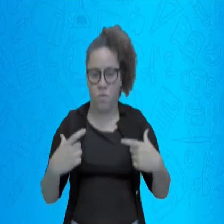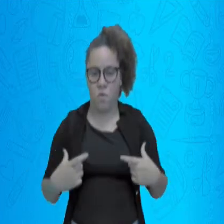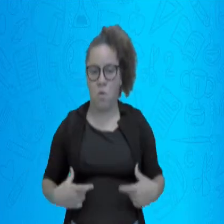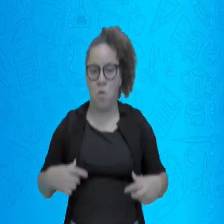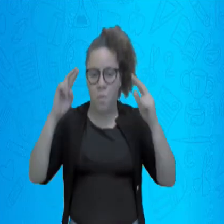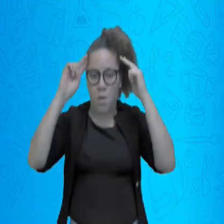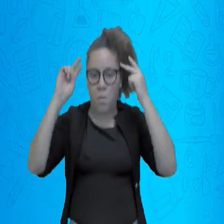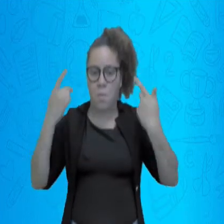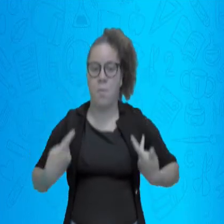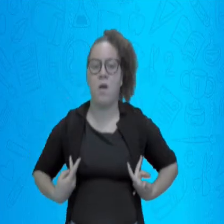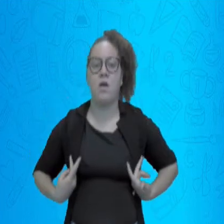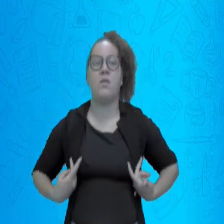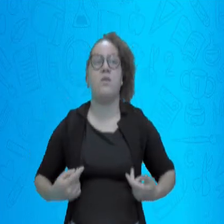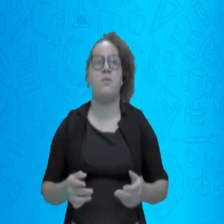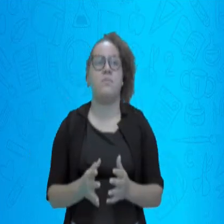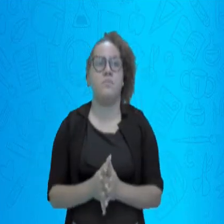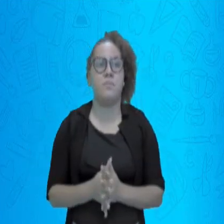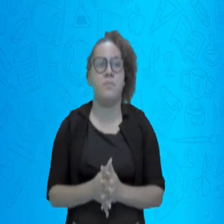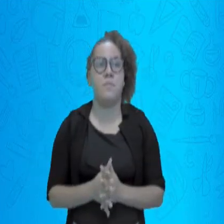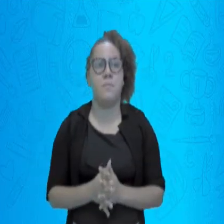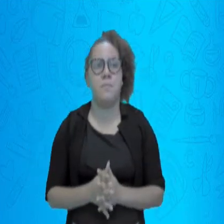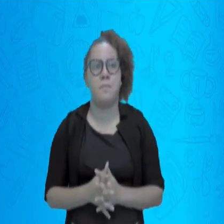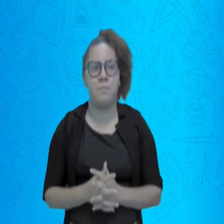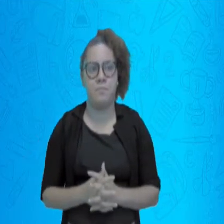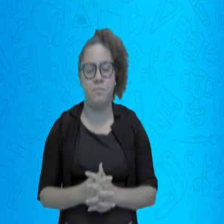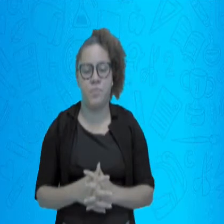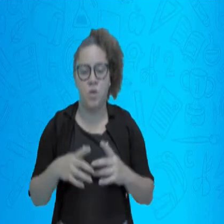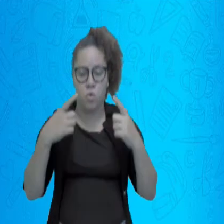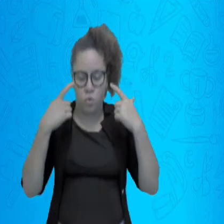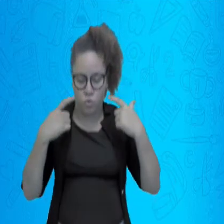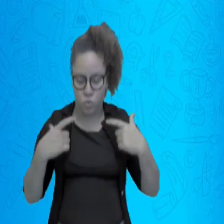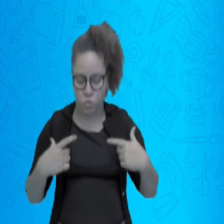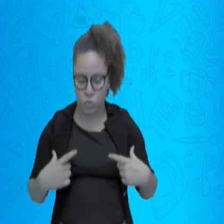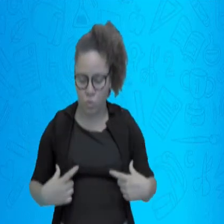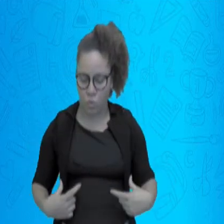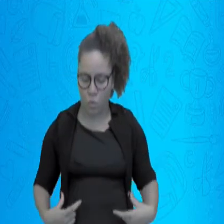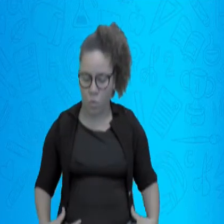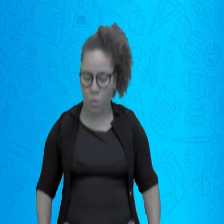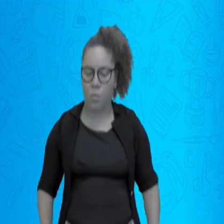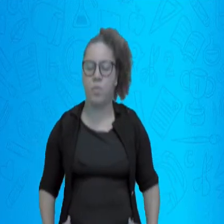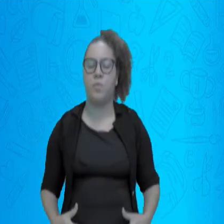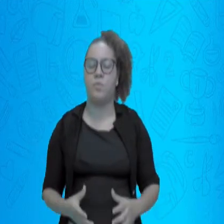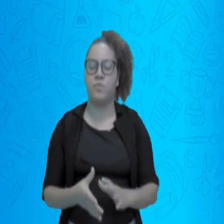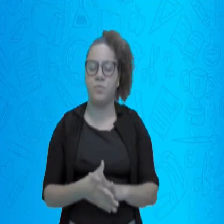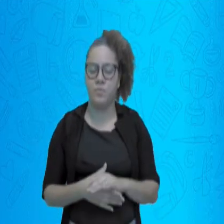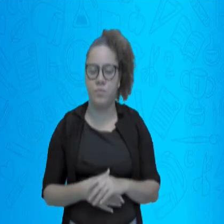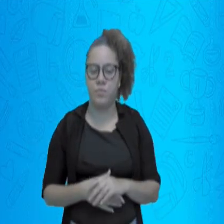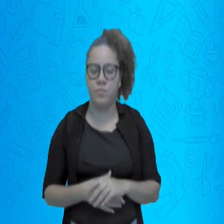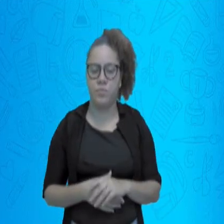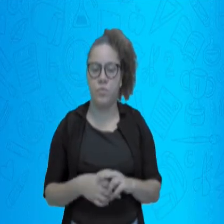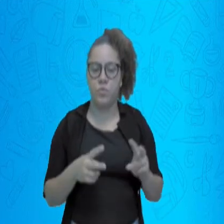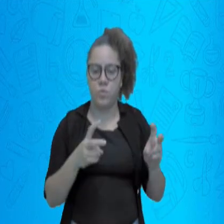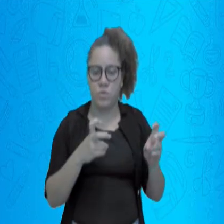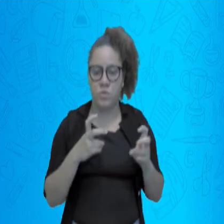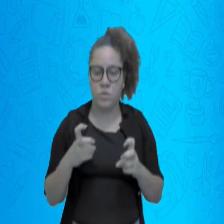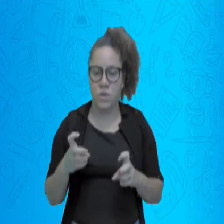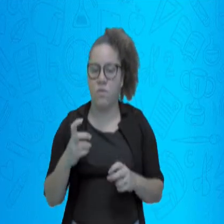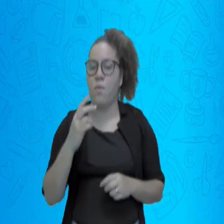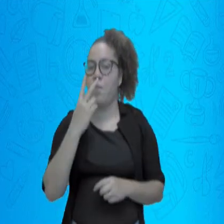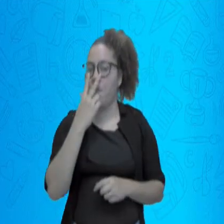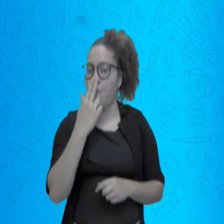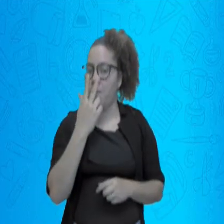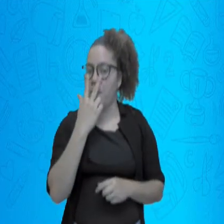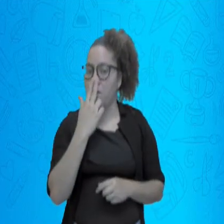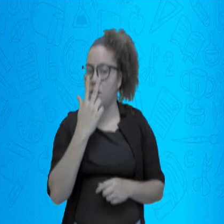de humano. Mas, e olhando para o nosso corpo, às vezes conseguimos perceber semelhanças com o